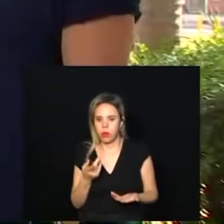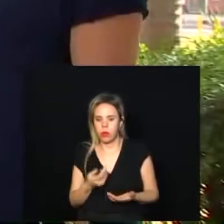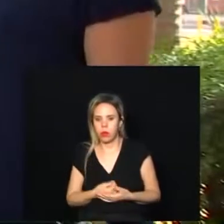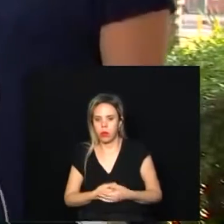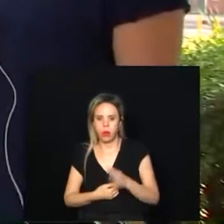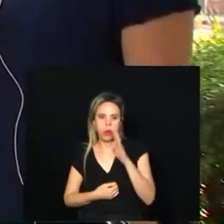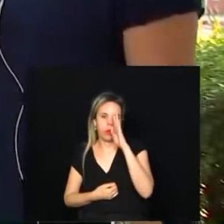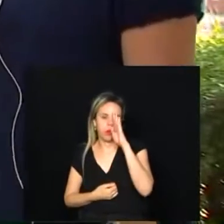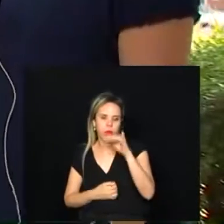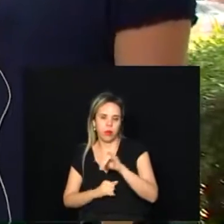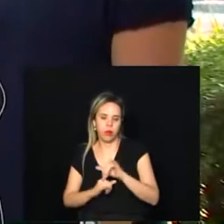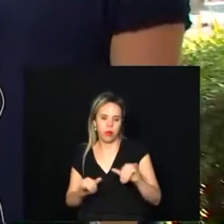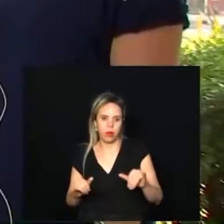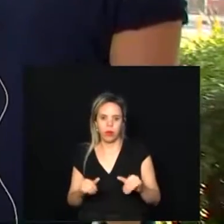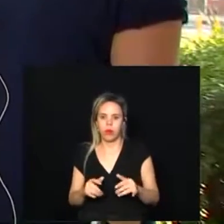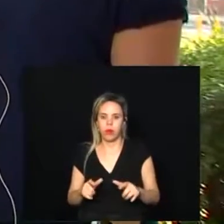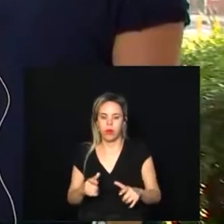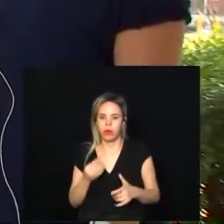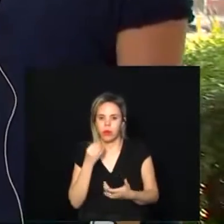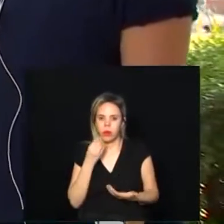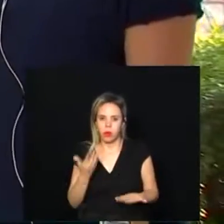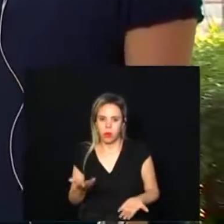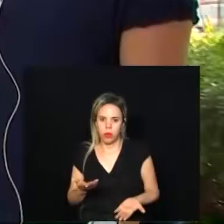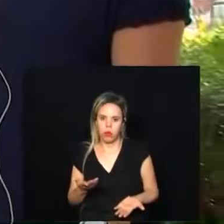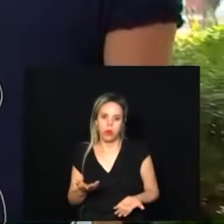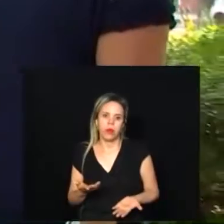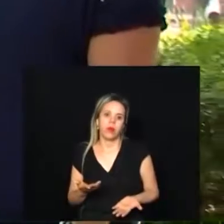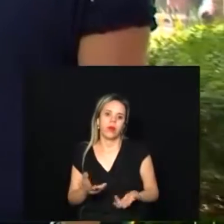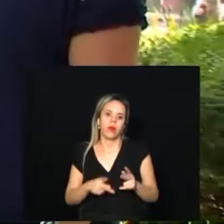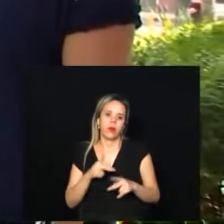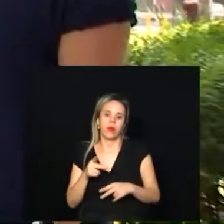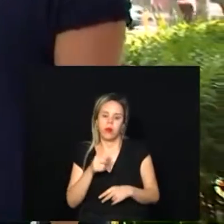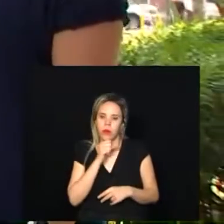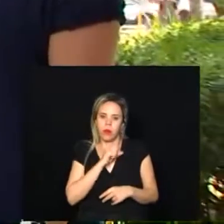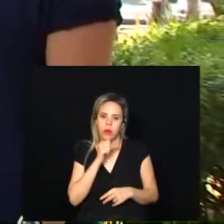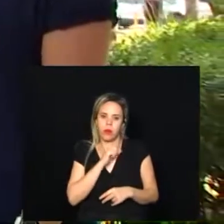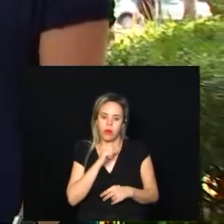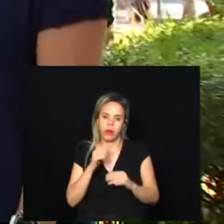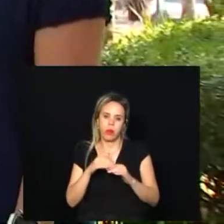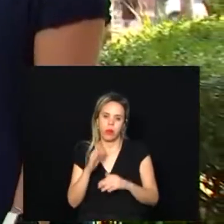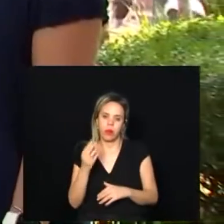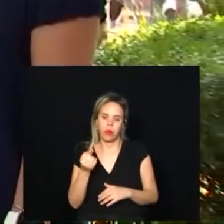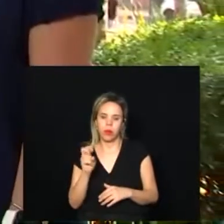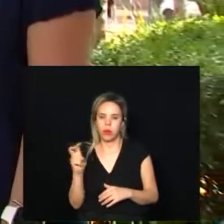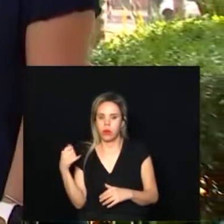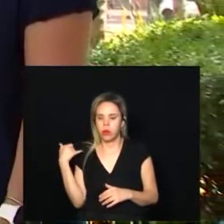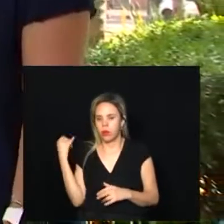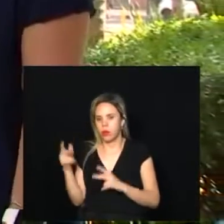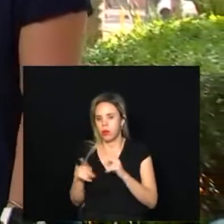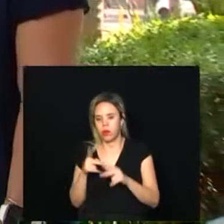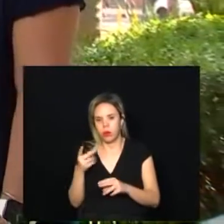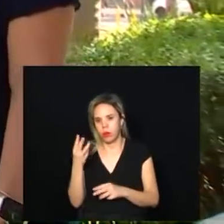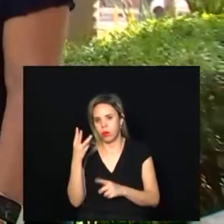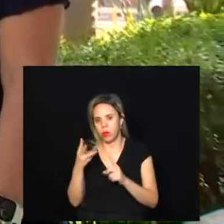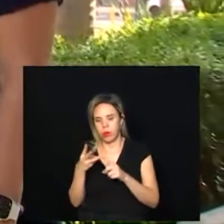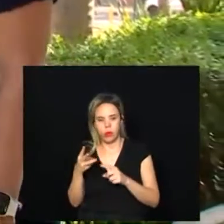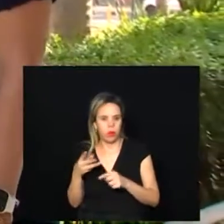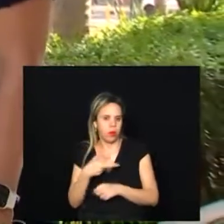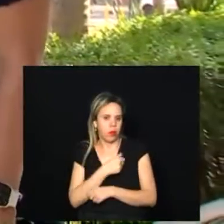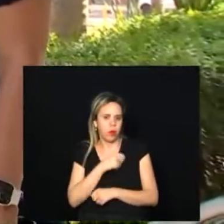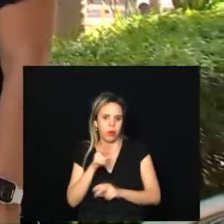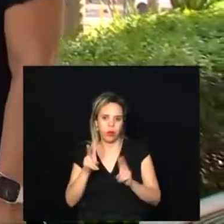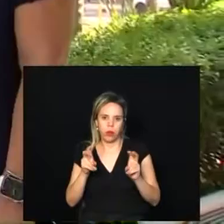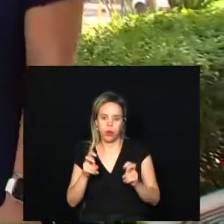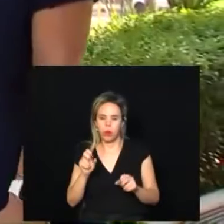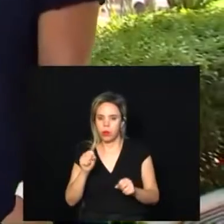no Câmara Notícia, esse espaço. Para os idosos, né, acima, para as pessoas, eu não gosto de usar o